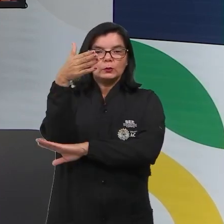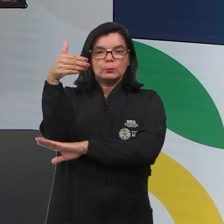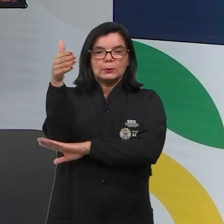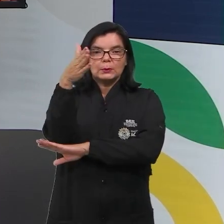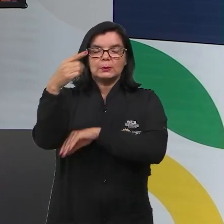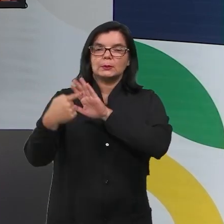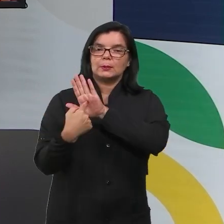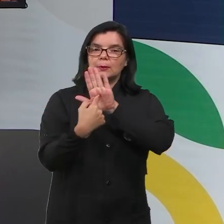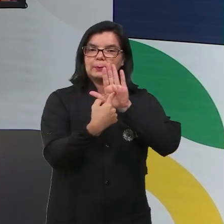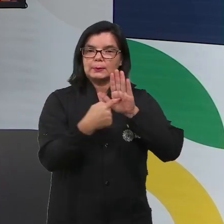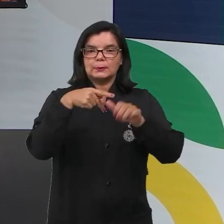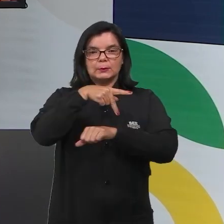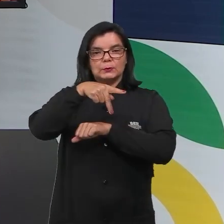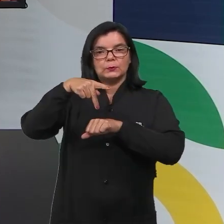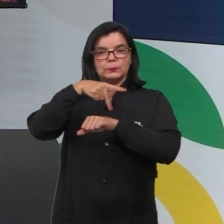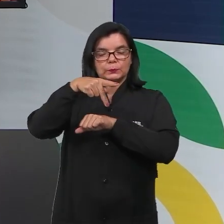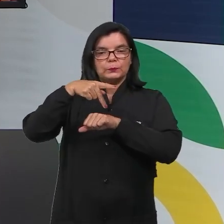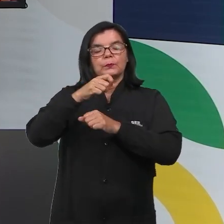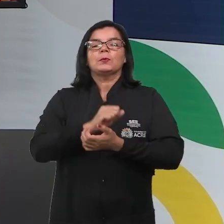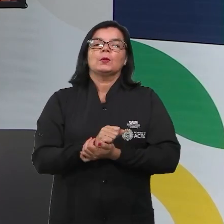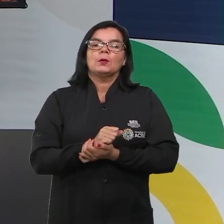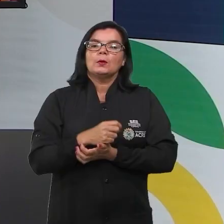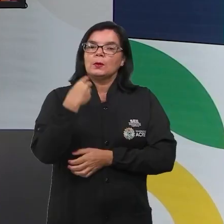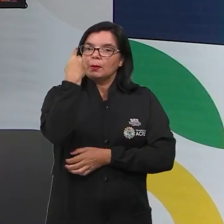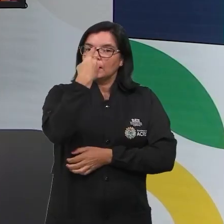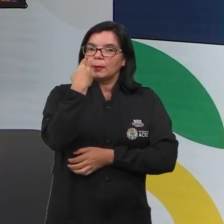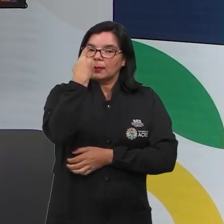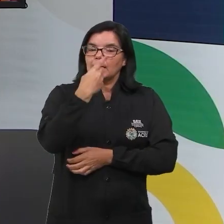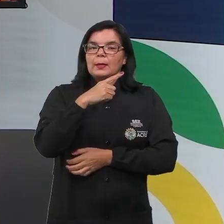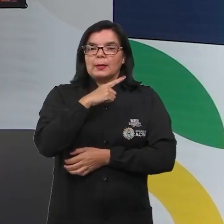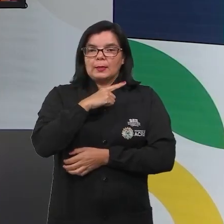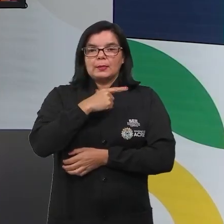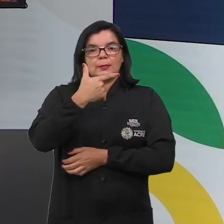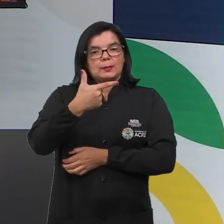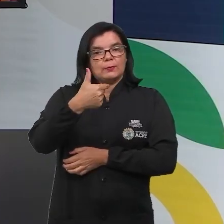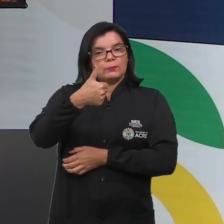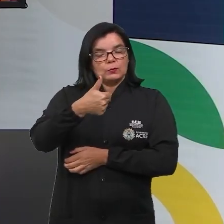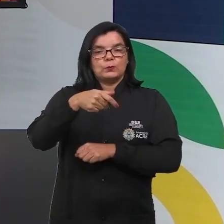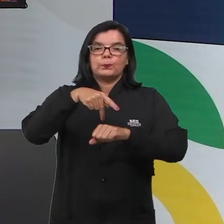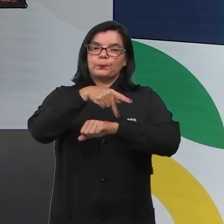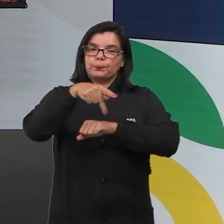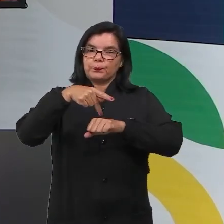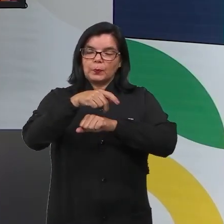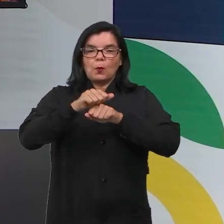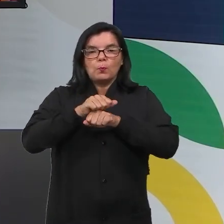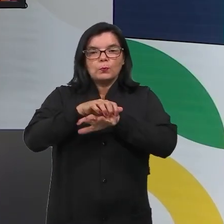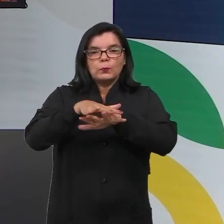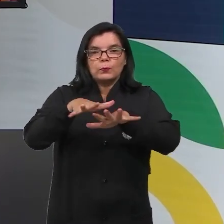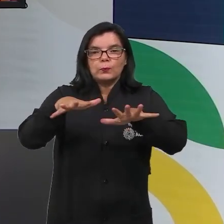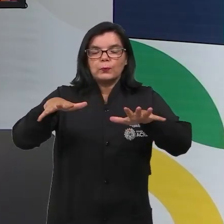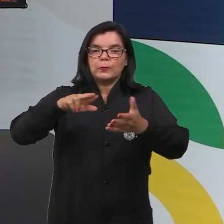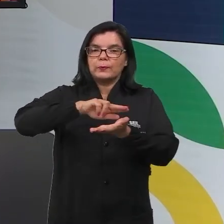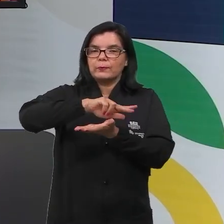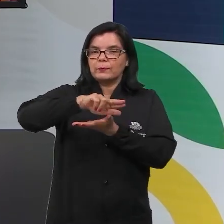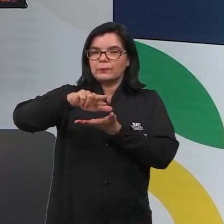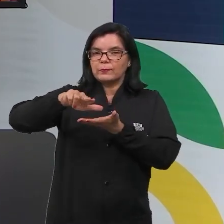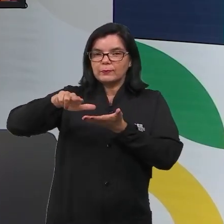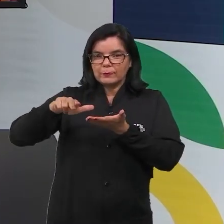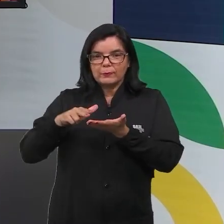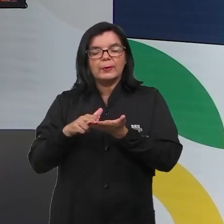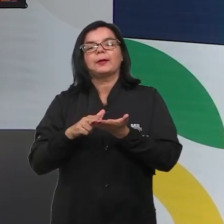os países. O espanhol, ele é falado em 21 países, espalhado aí por diversos